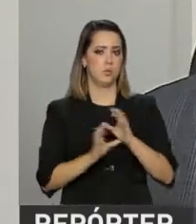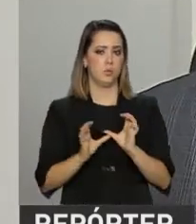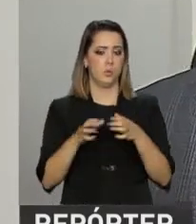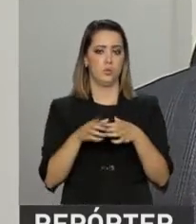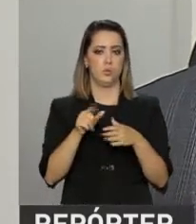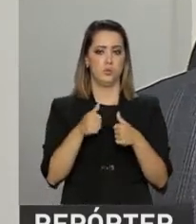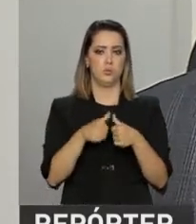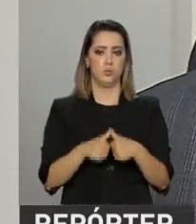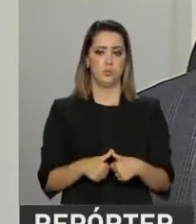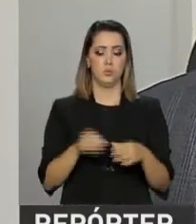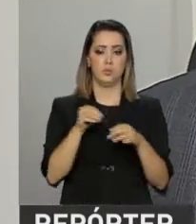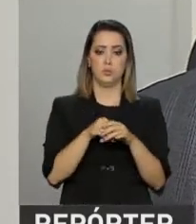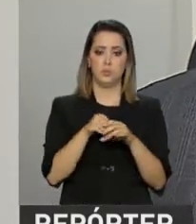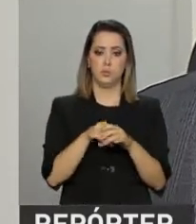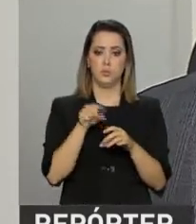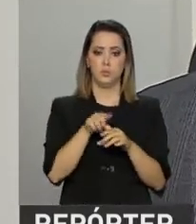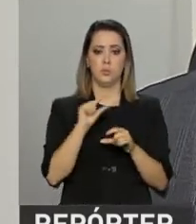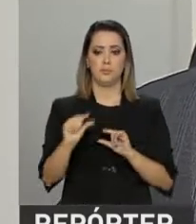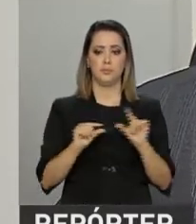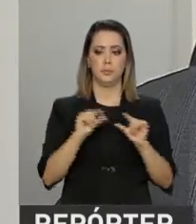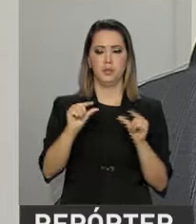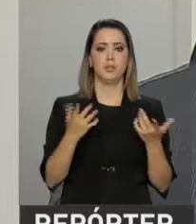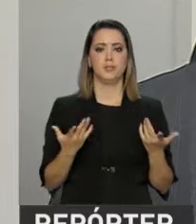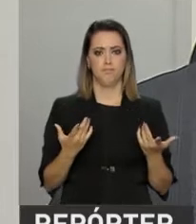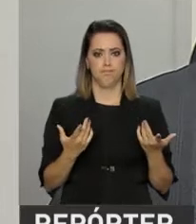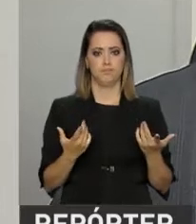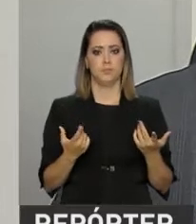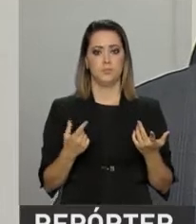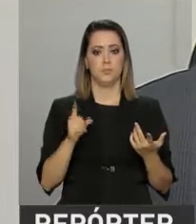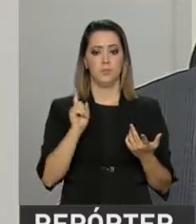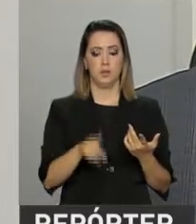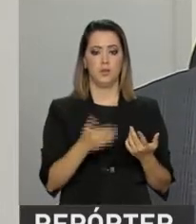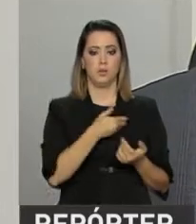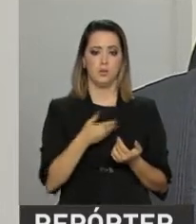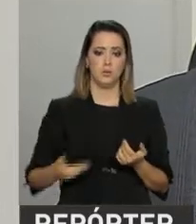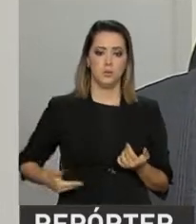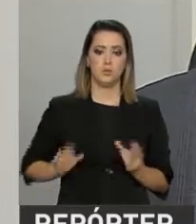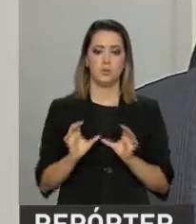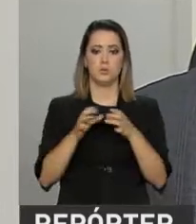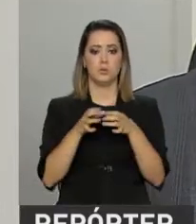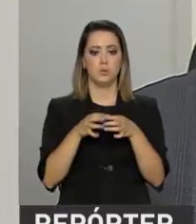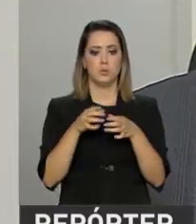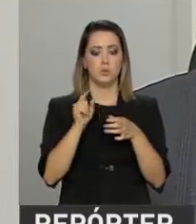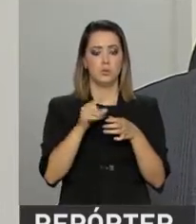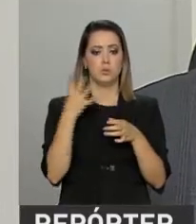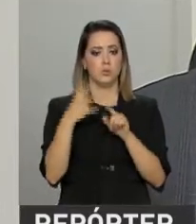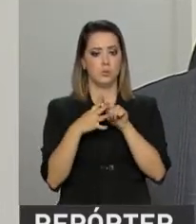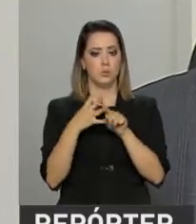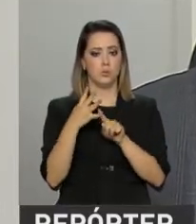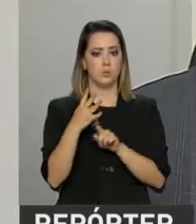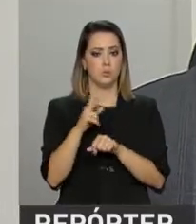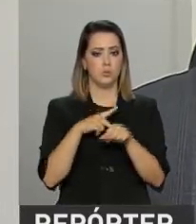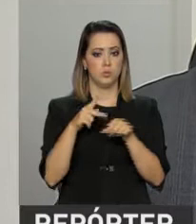bloco de funcionários no bloco a grande maioria é de pequenas e médias empresas eu acho que o que os governos do bloco dos quatro países do